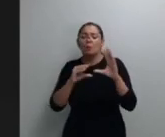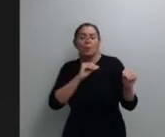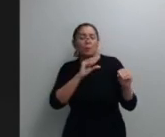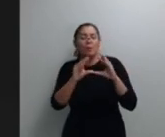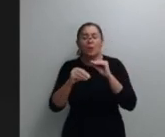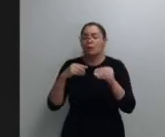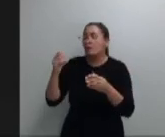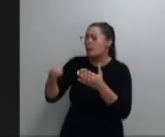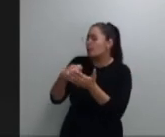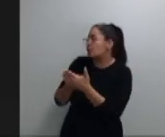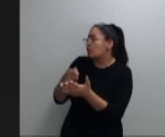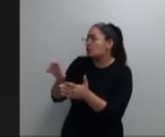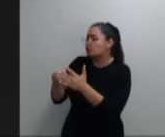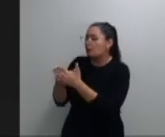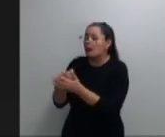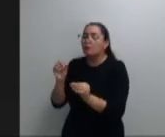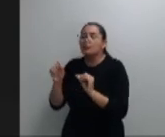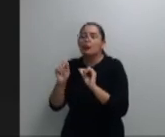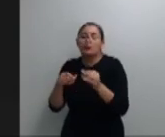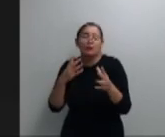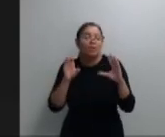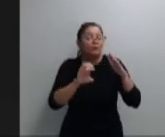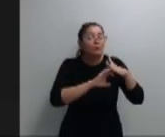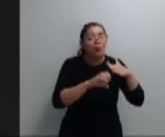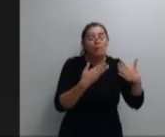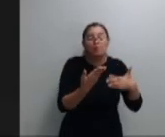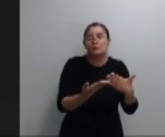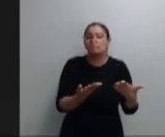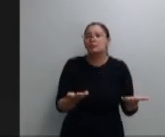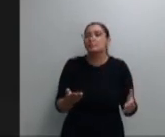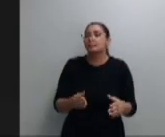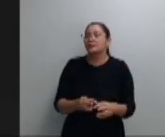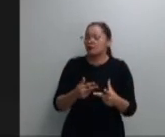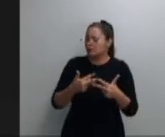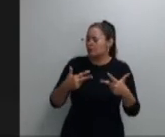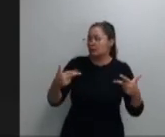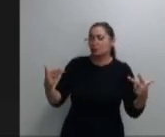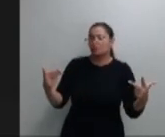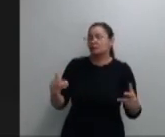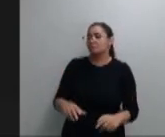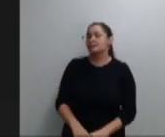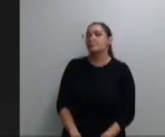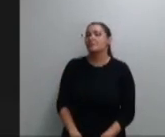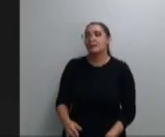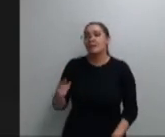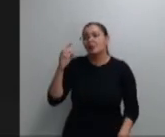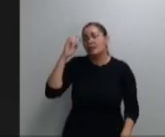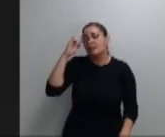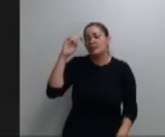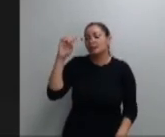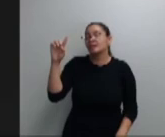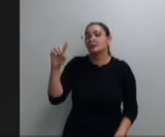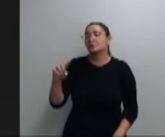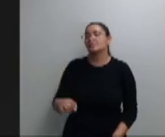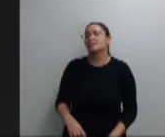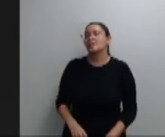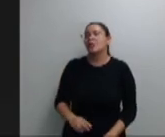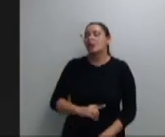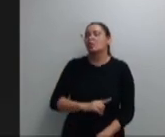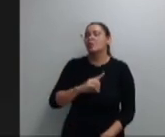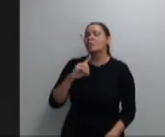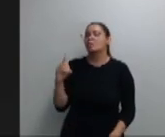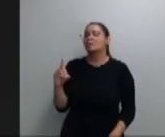quanto não vai pagar quem vai ficar com o mercado tal com o qual etc etc etc eu penso que a data da Assembleia